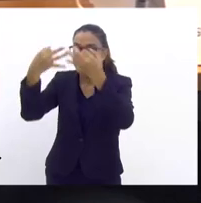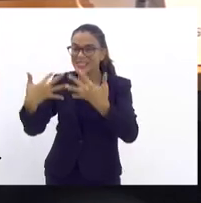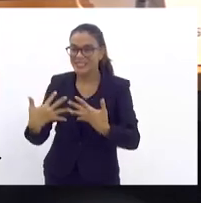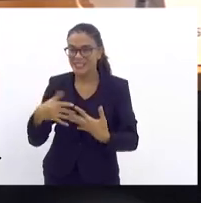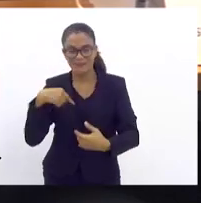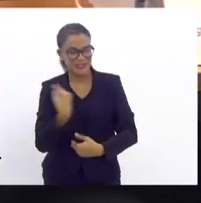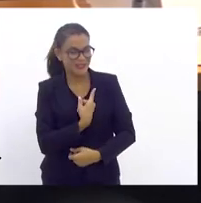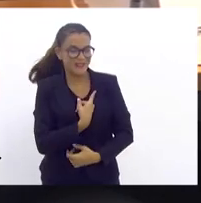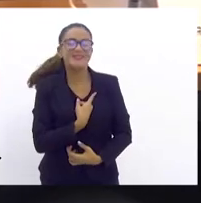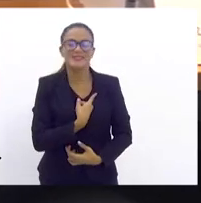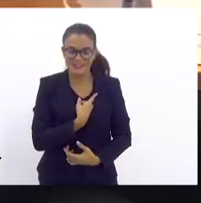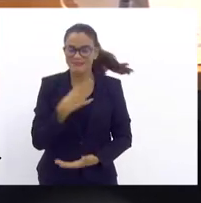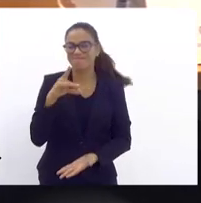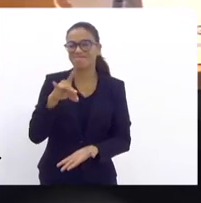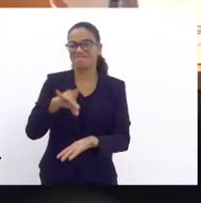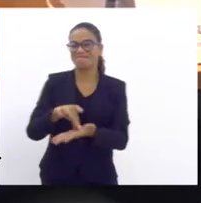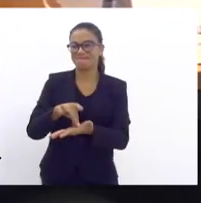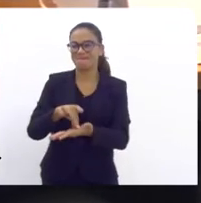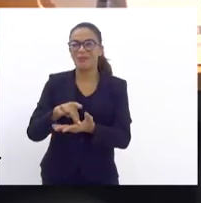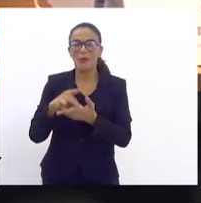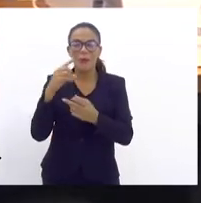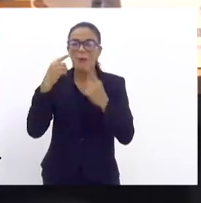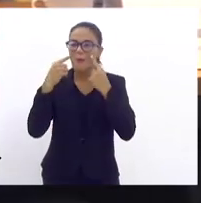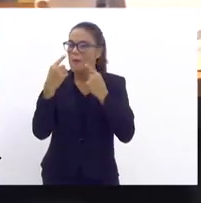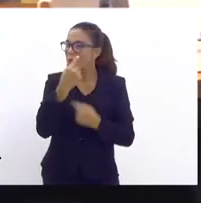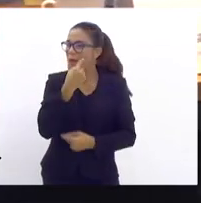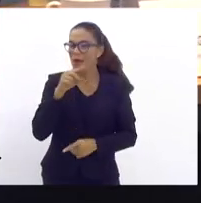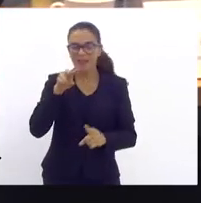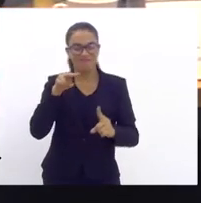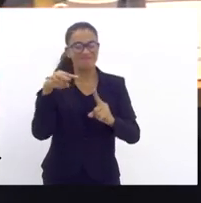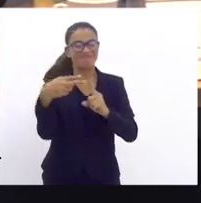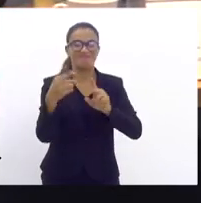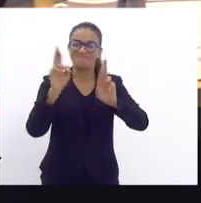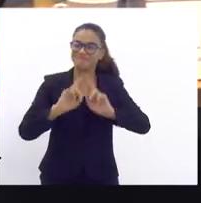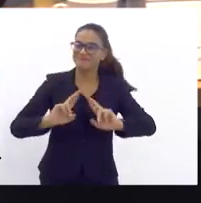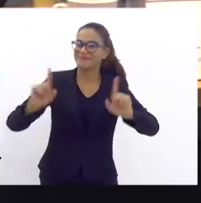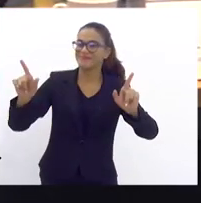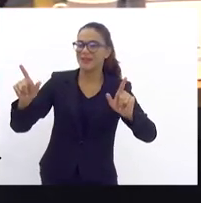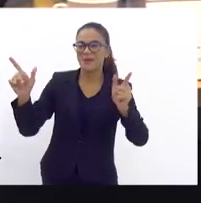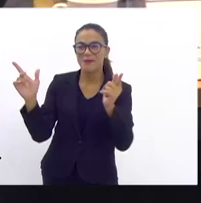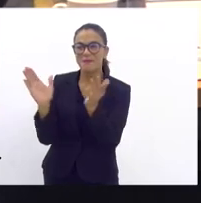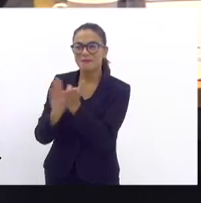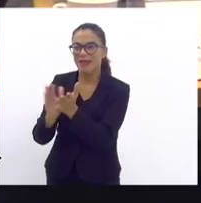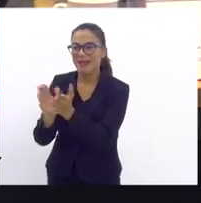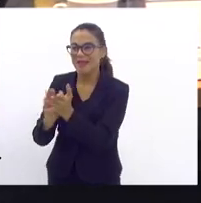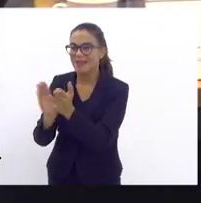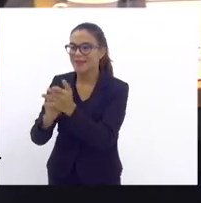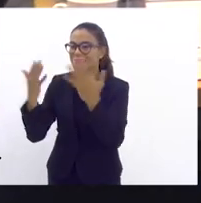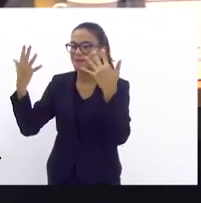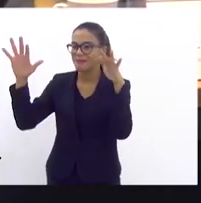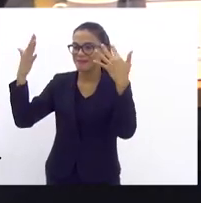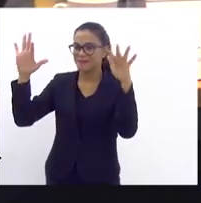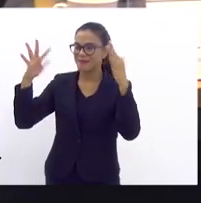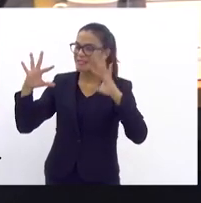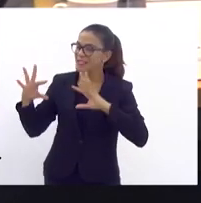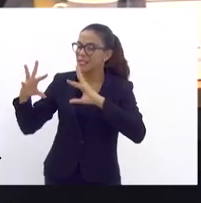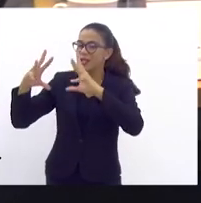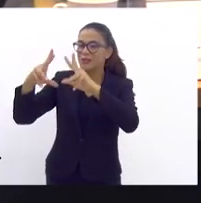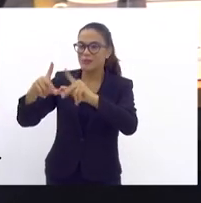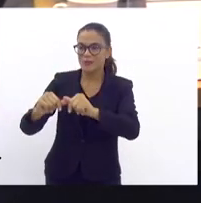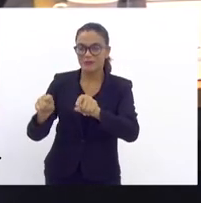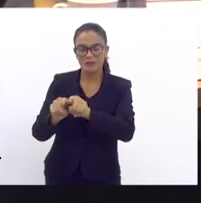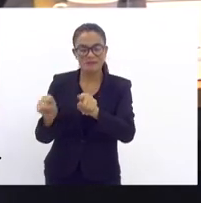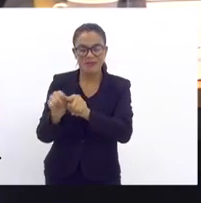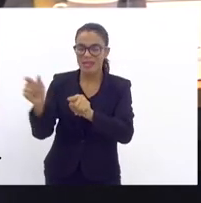de fato a gente tem um olhar um diferenciado então parabenizar a senhora e todos também que são